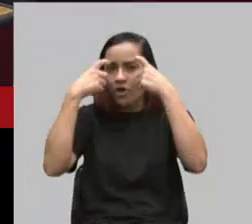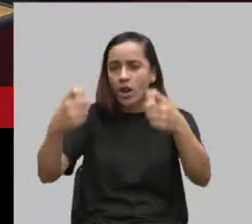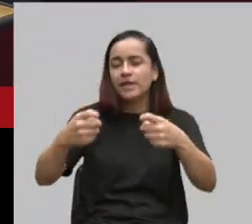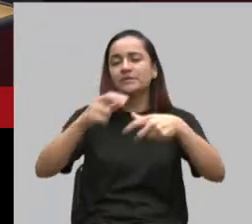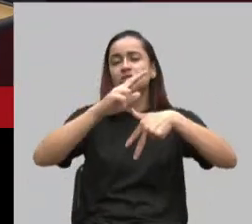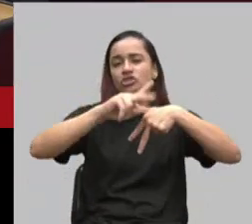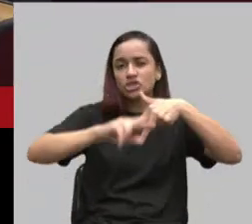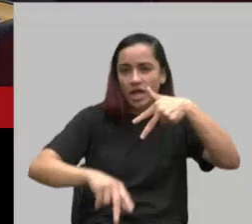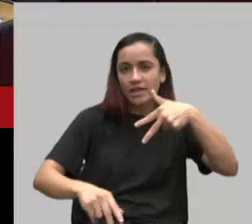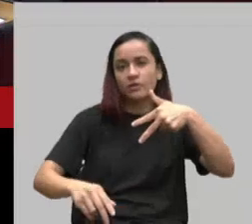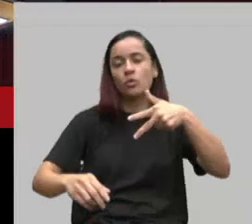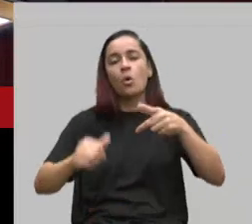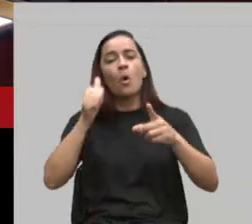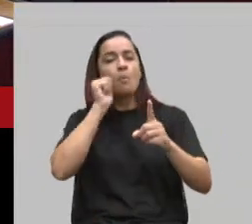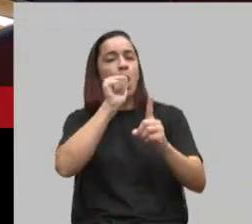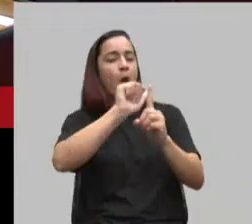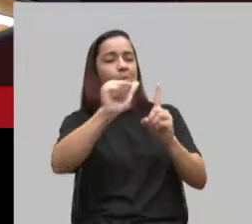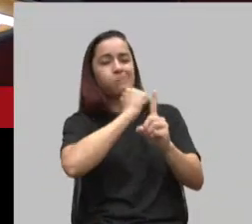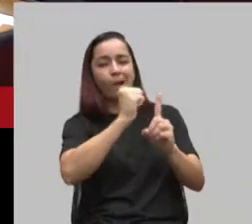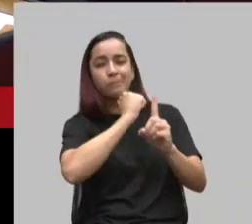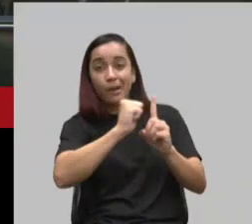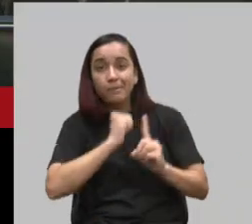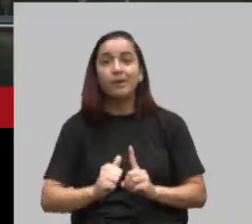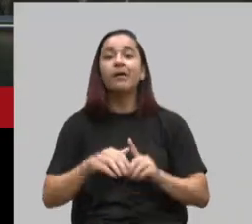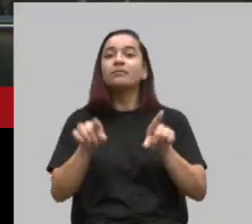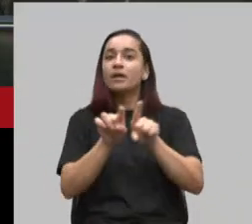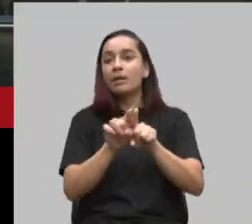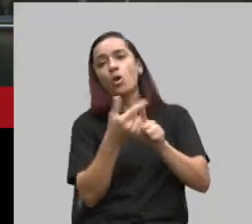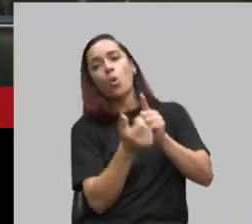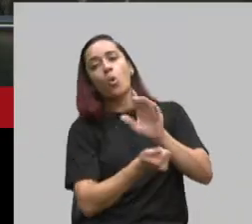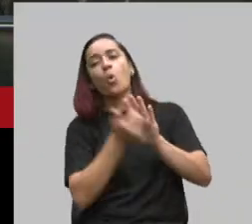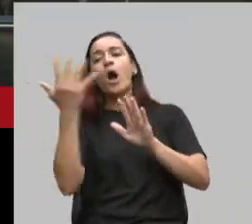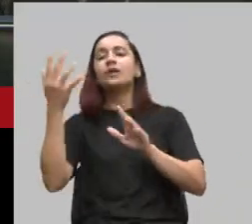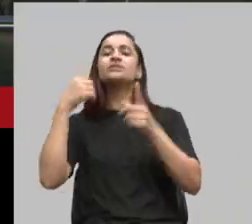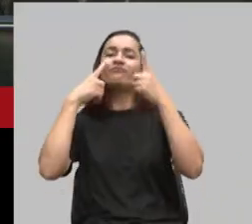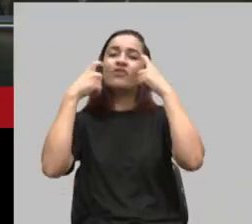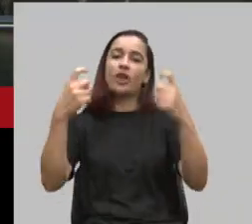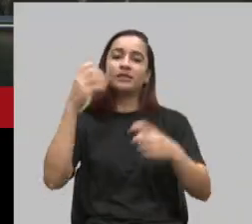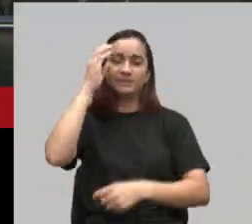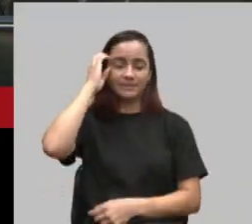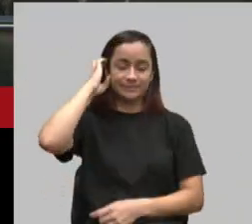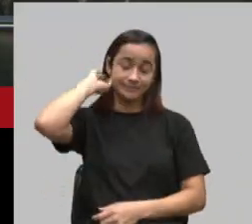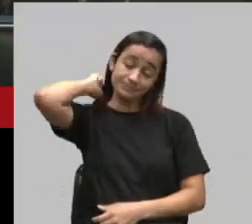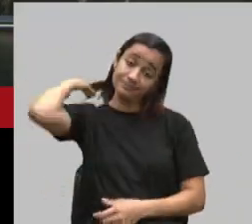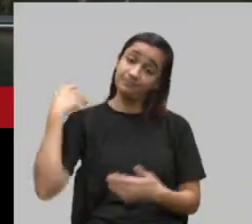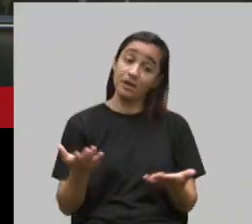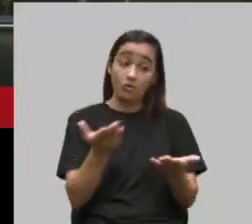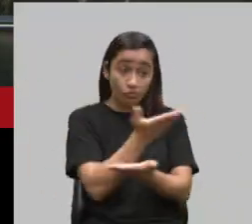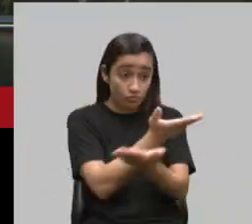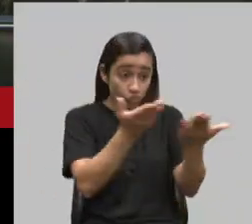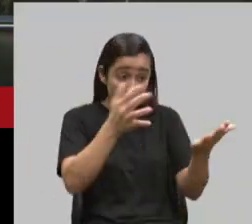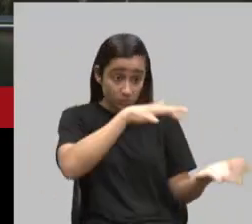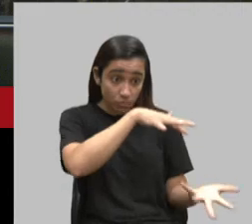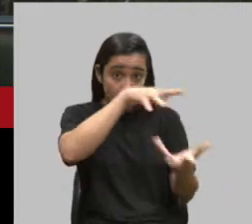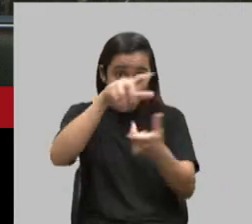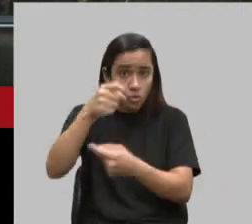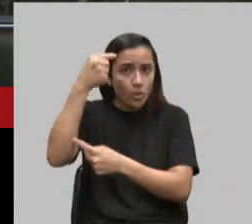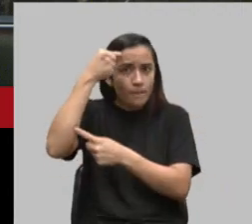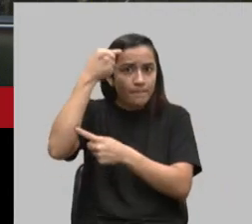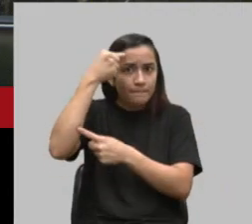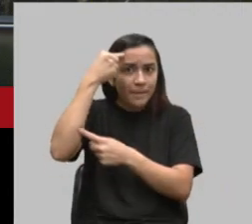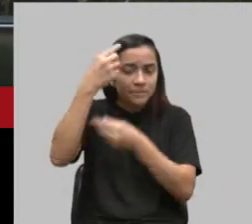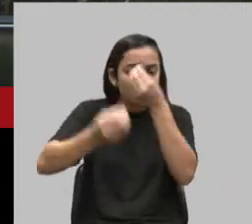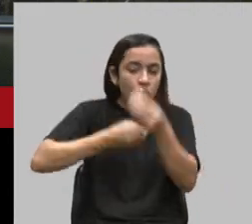a outras tantas violências e ao mundo eu quero dizer a vocês que pensem a cidade o